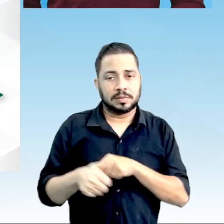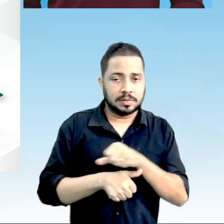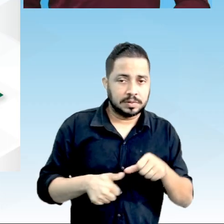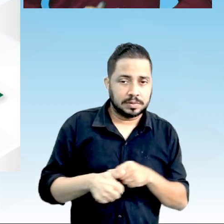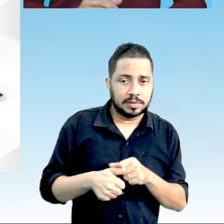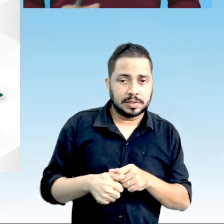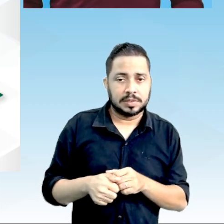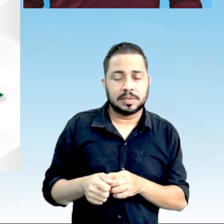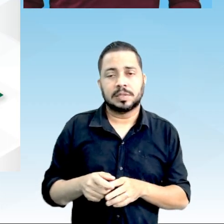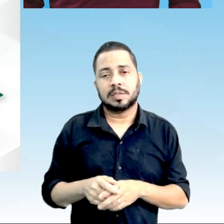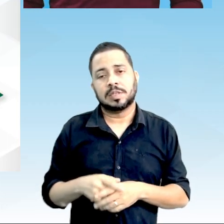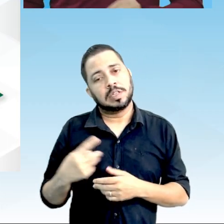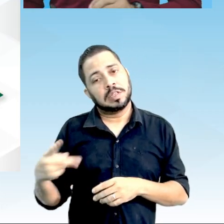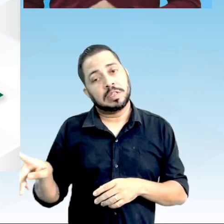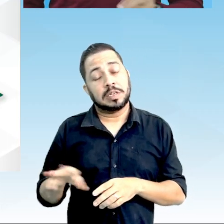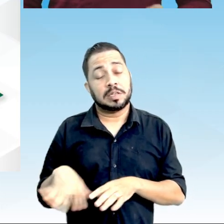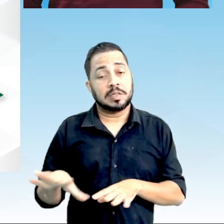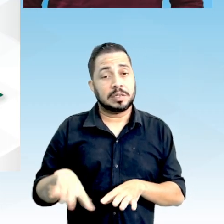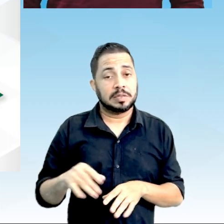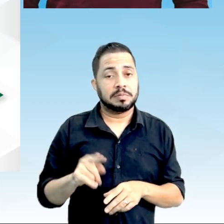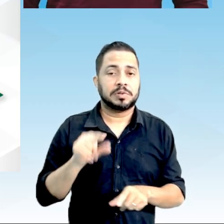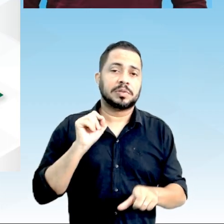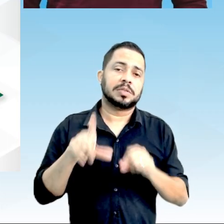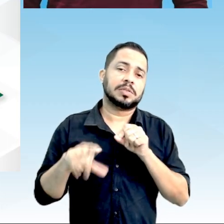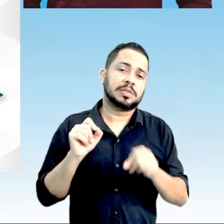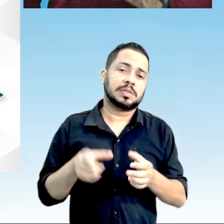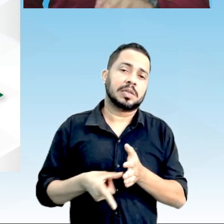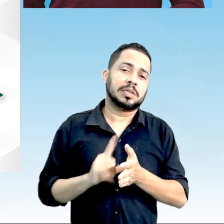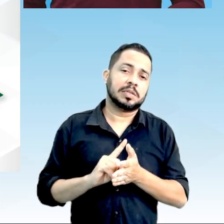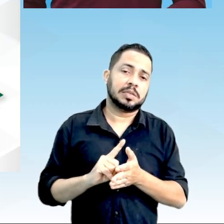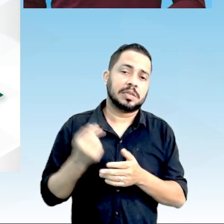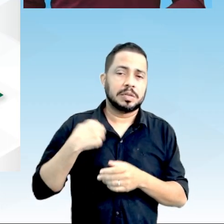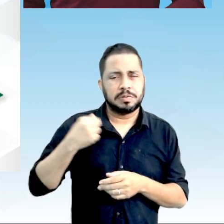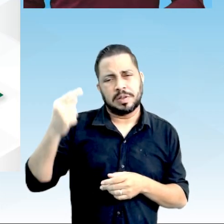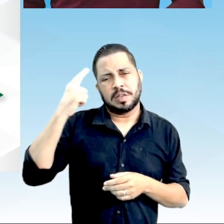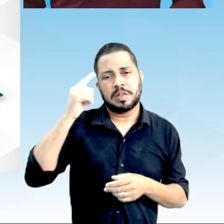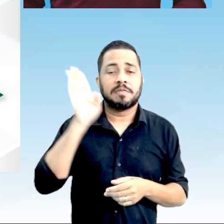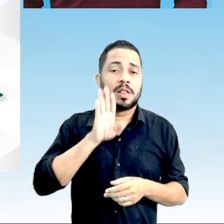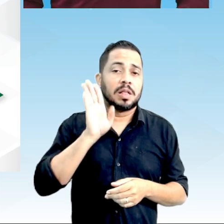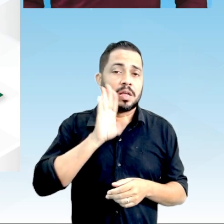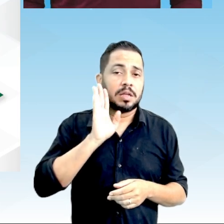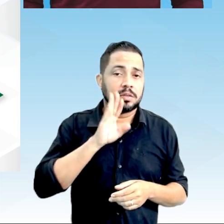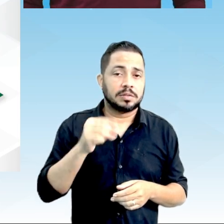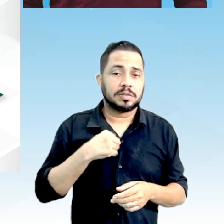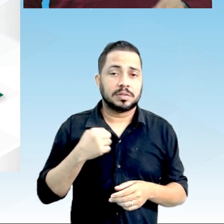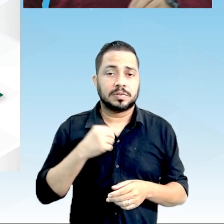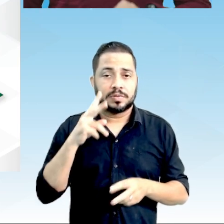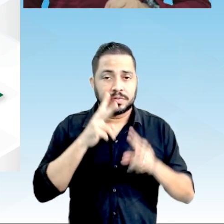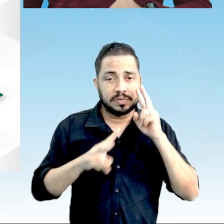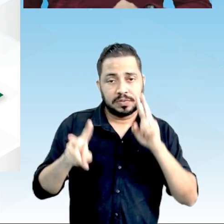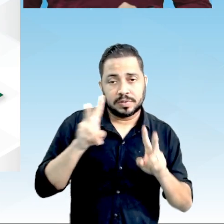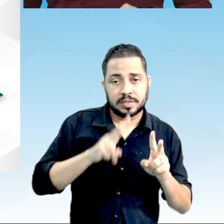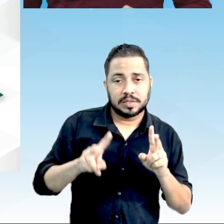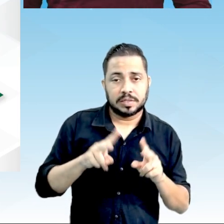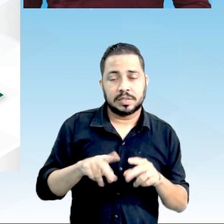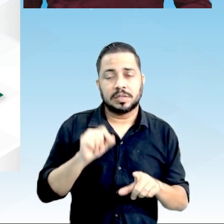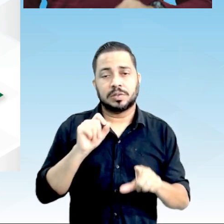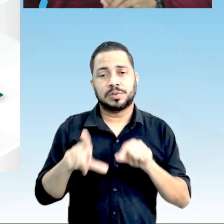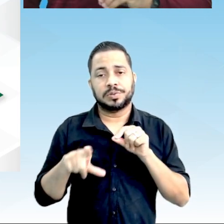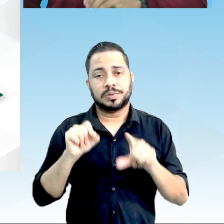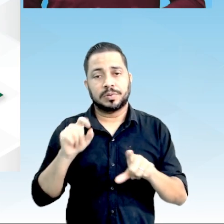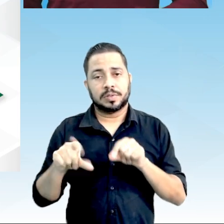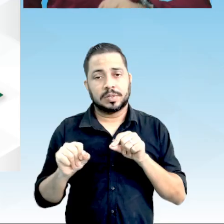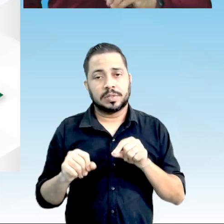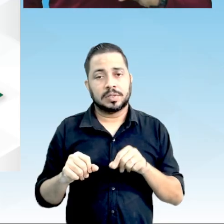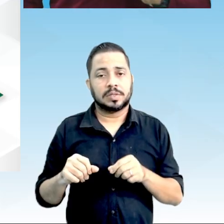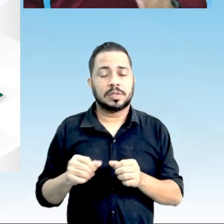do assento, é entre eles, mas você escolhe anteriormente. Eu achava isso muito legal quando eu via isso na hora de escolher passagens